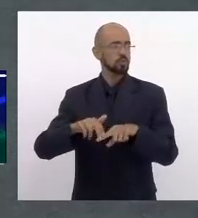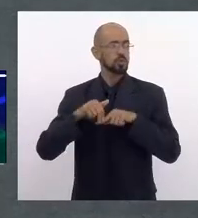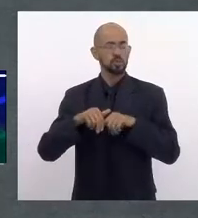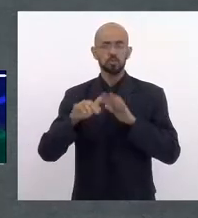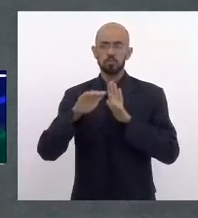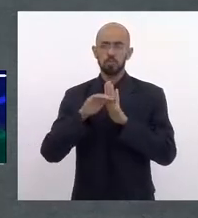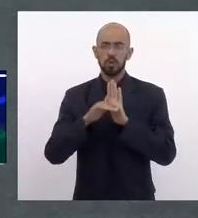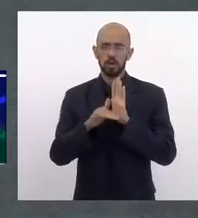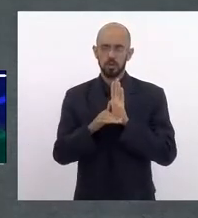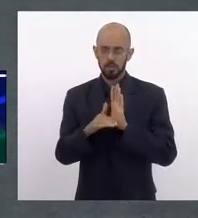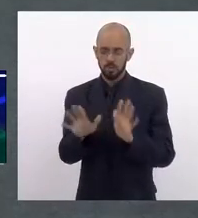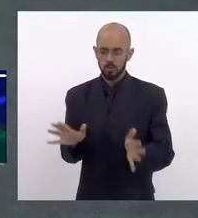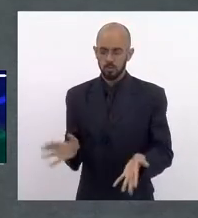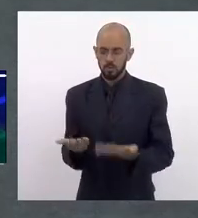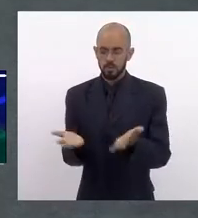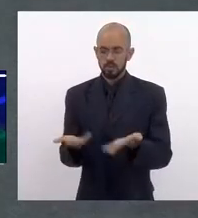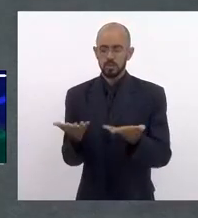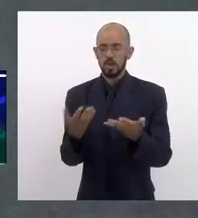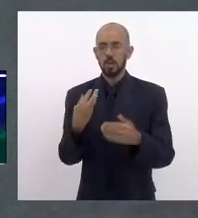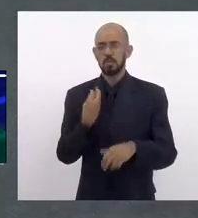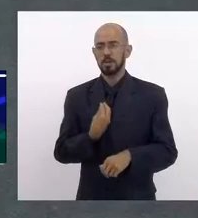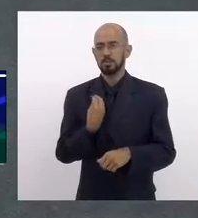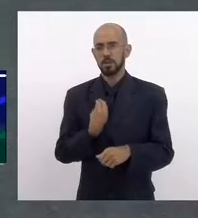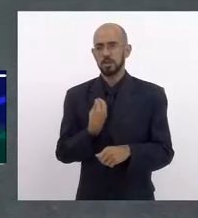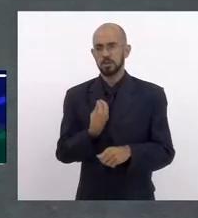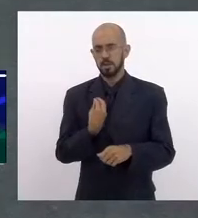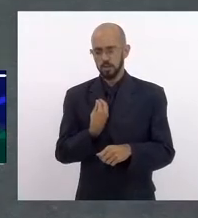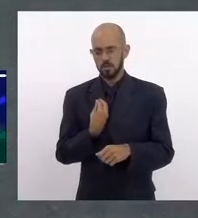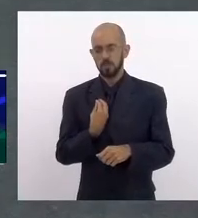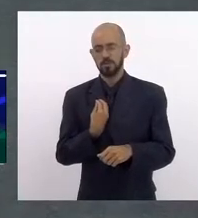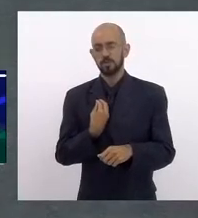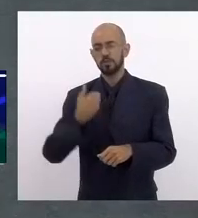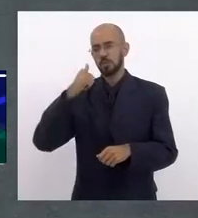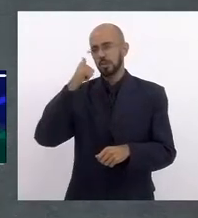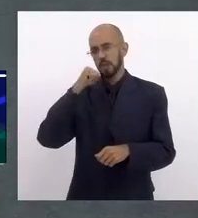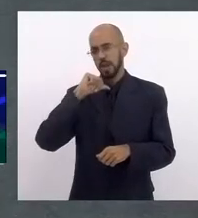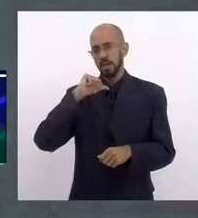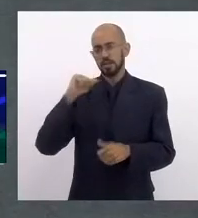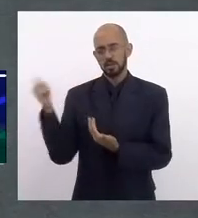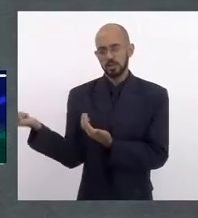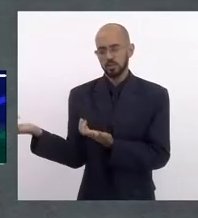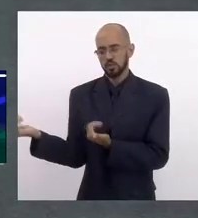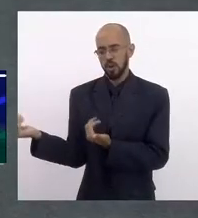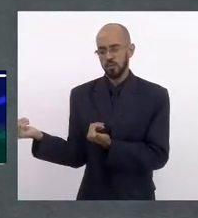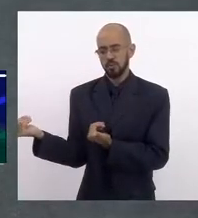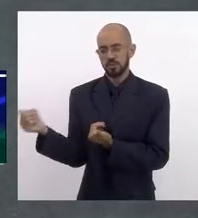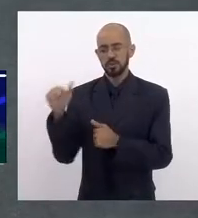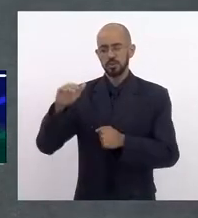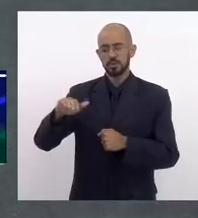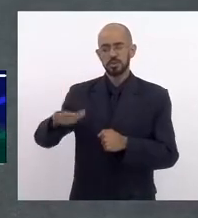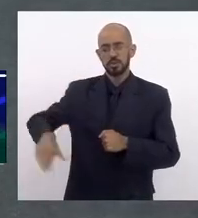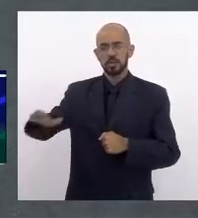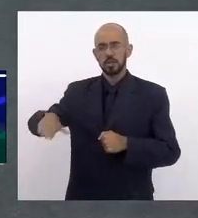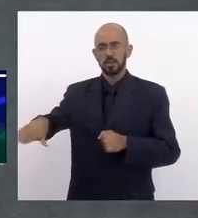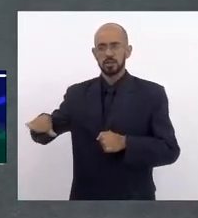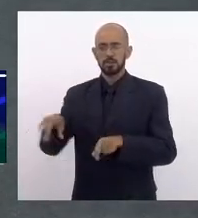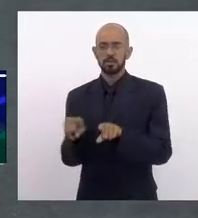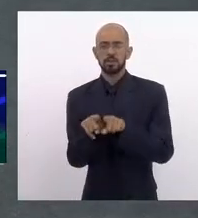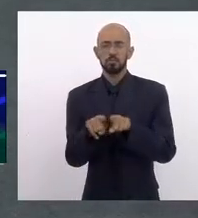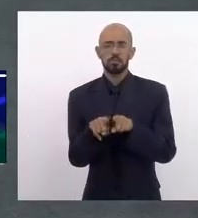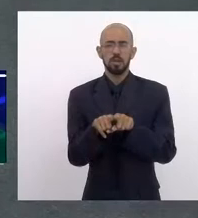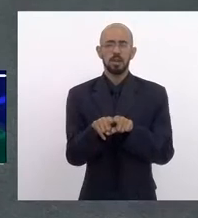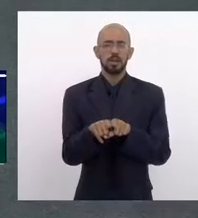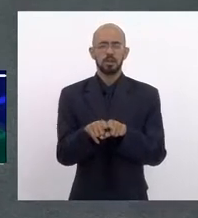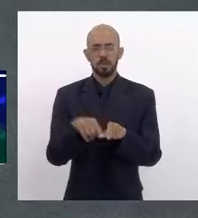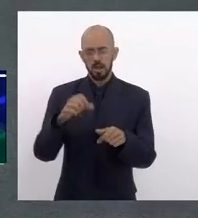a participação de meninas, de adolescentes, de crianças, no processo de construção